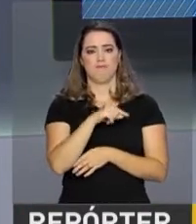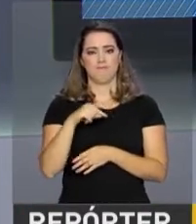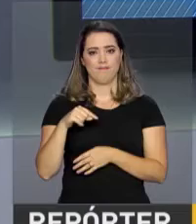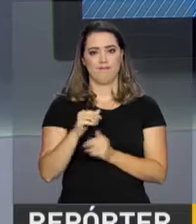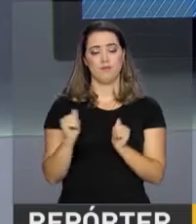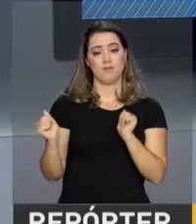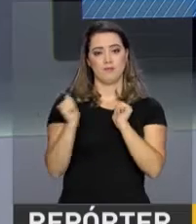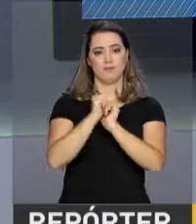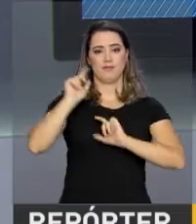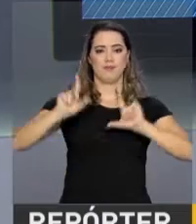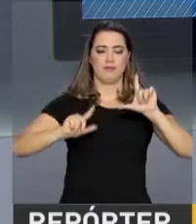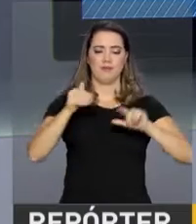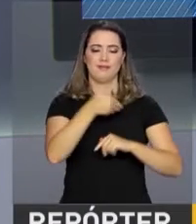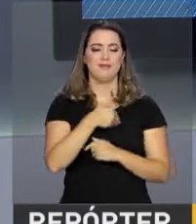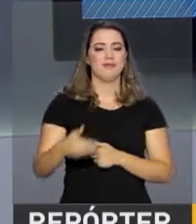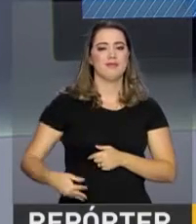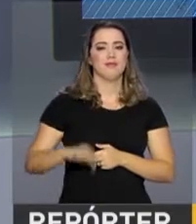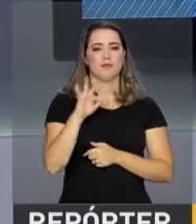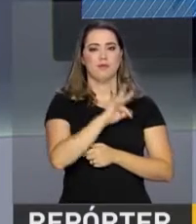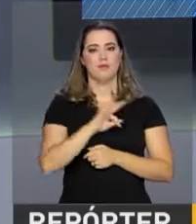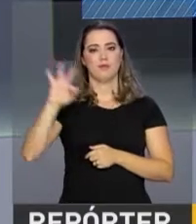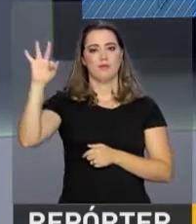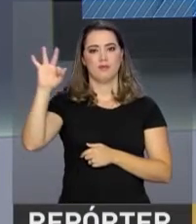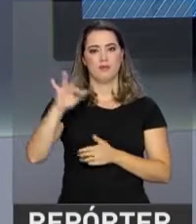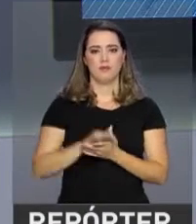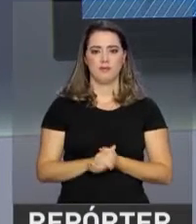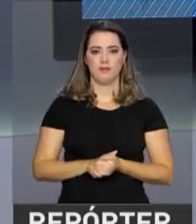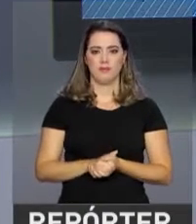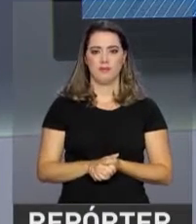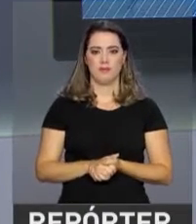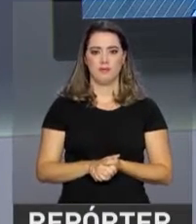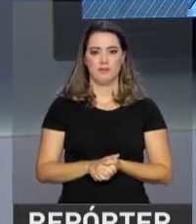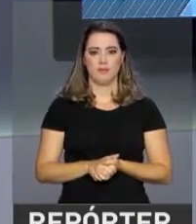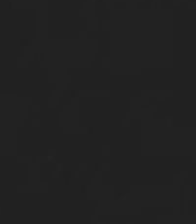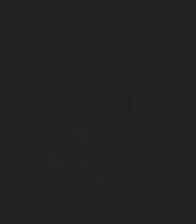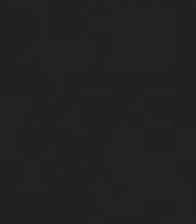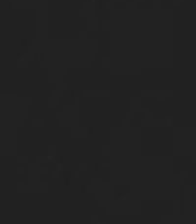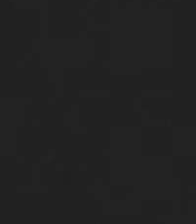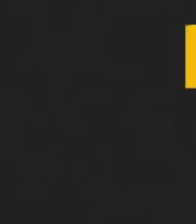youtube continue com a gente na nbr a tv do governo federal